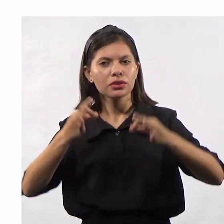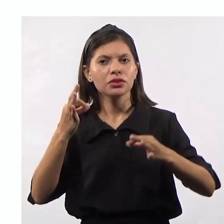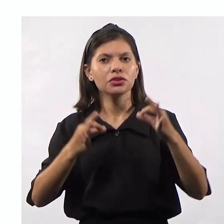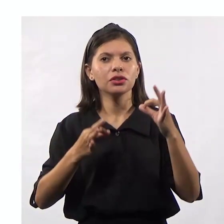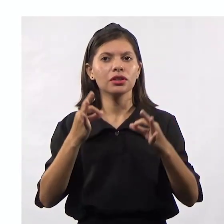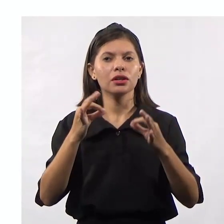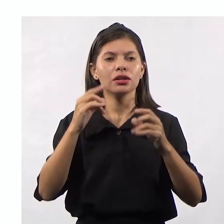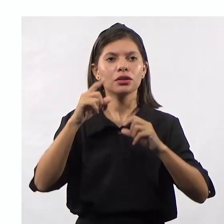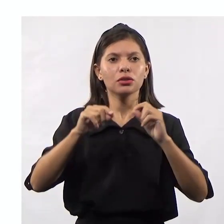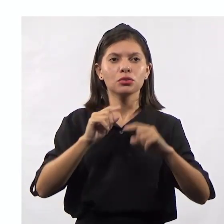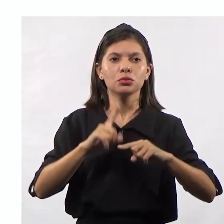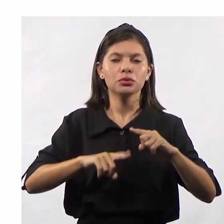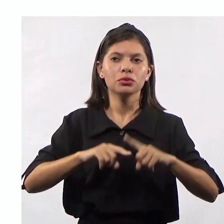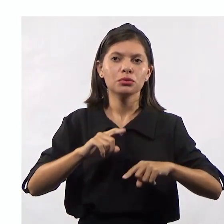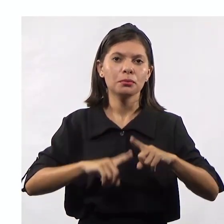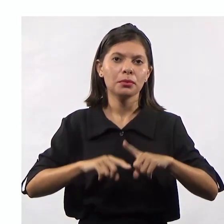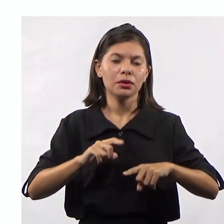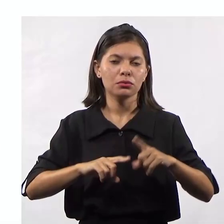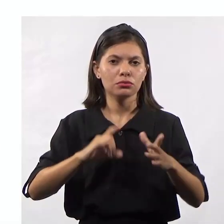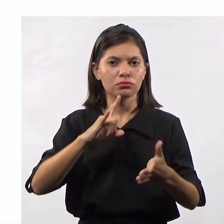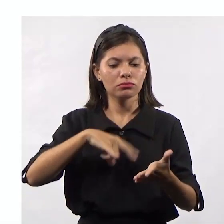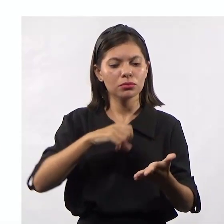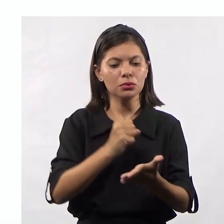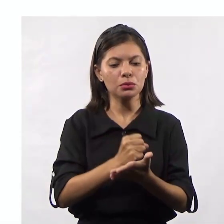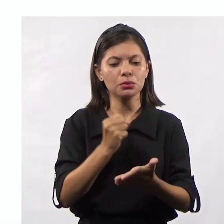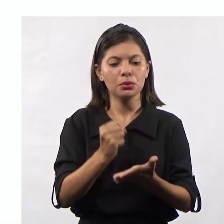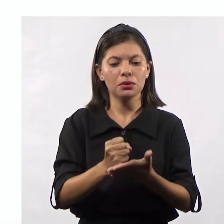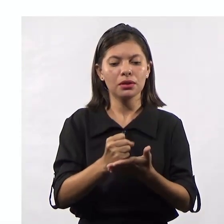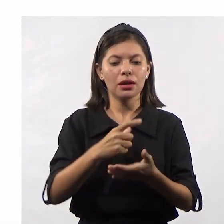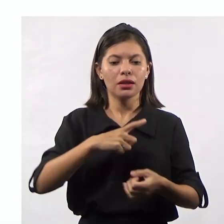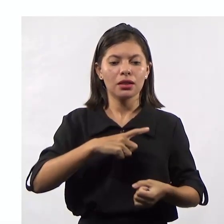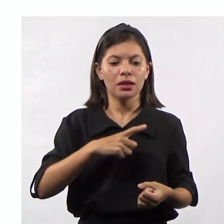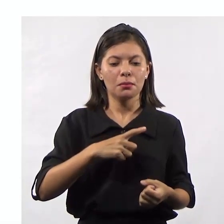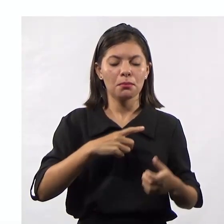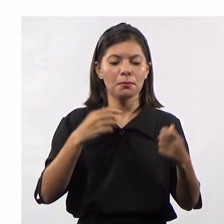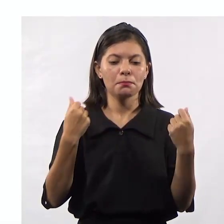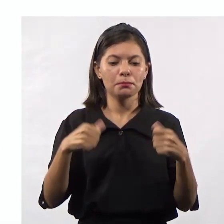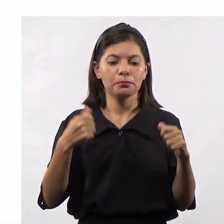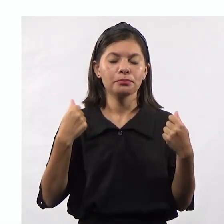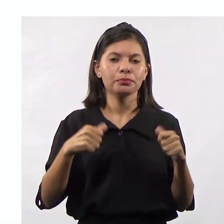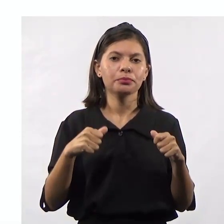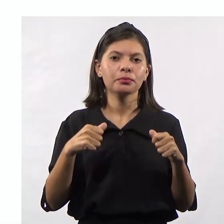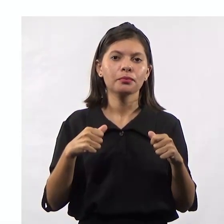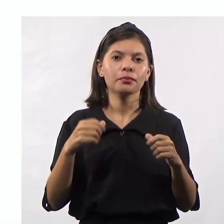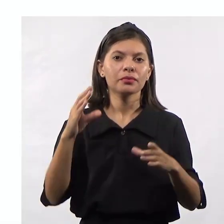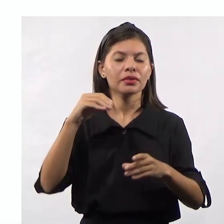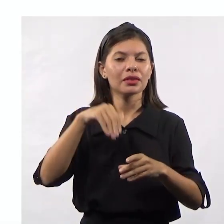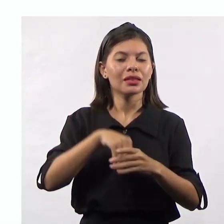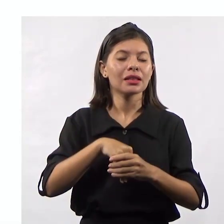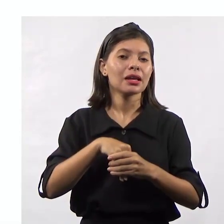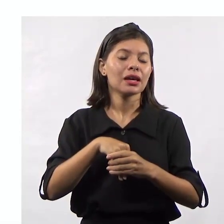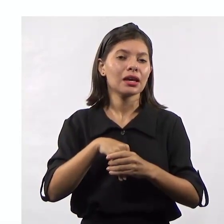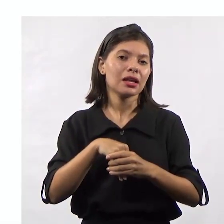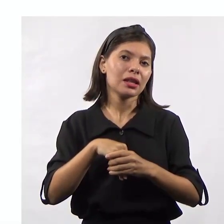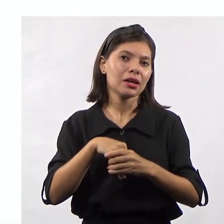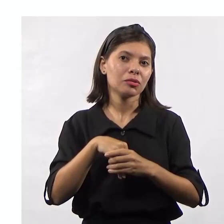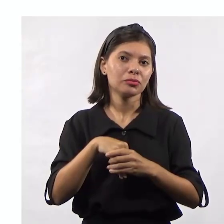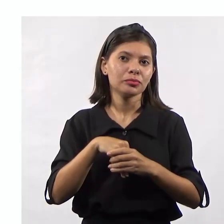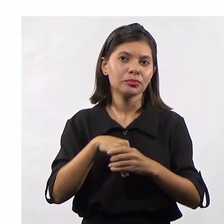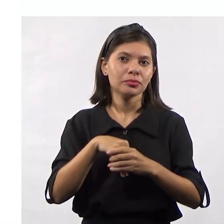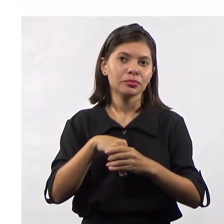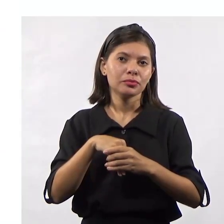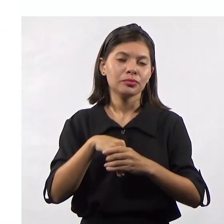instrumento convocatório e dos contratos, e pode ter também necessidade aqui na fase interna de outras